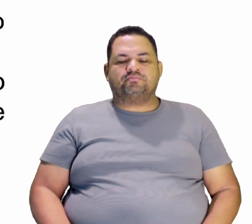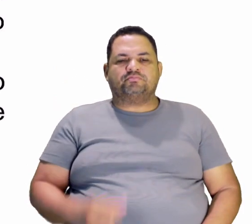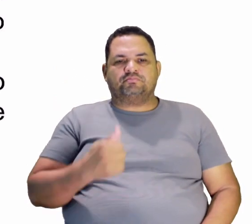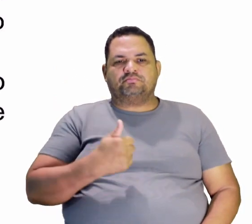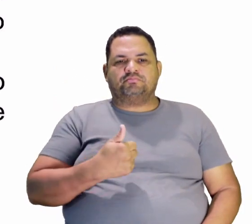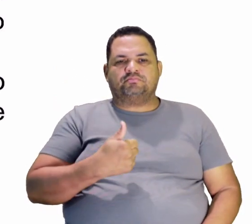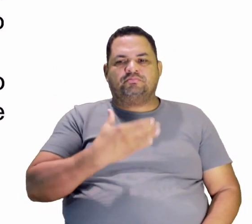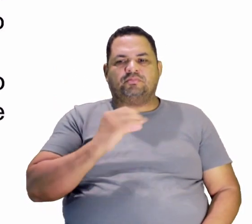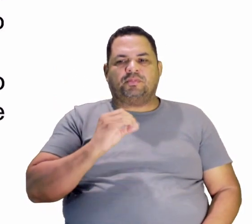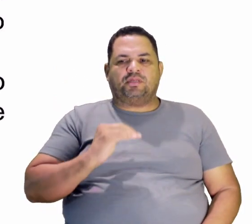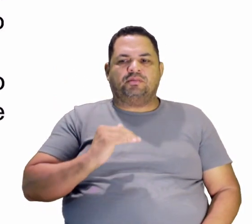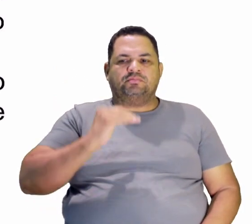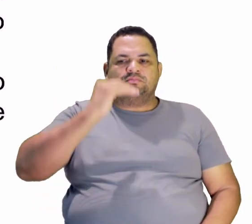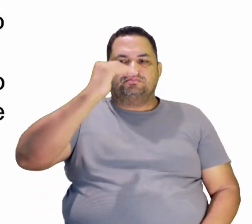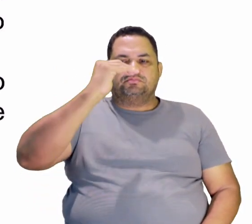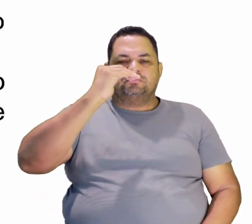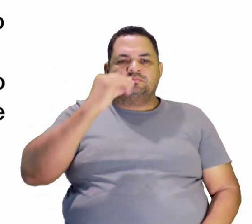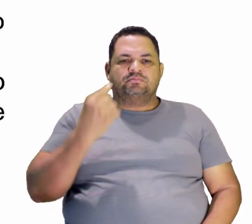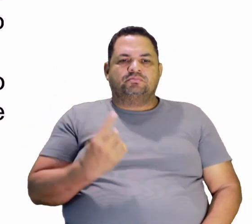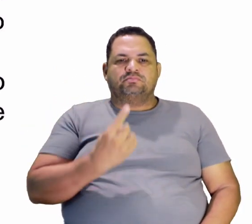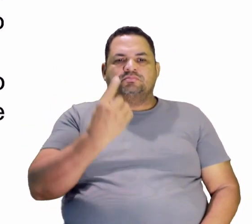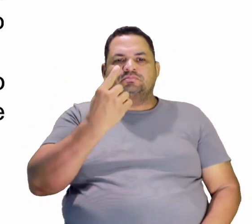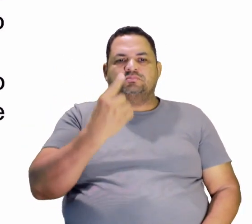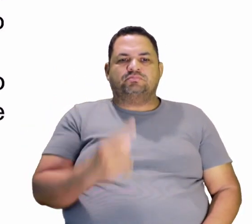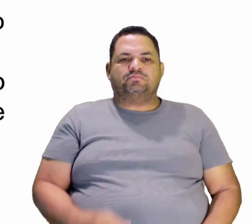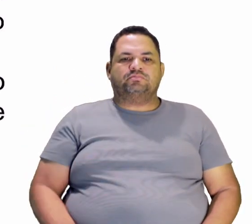10 metros do ponto referencial, tá?